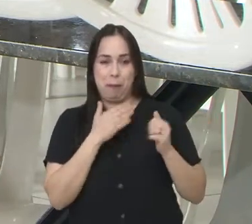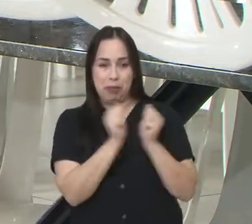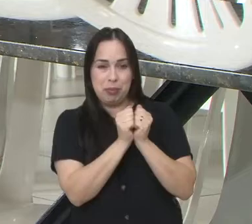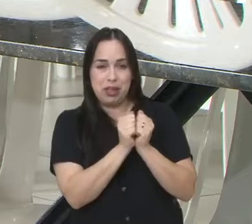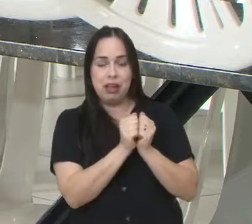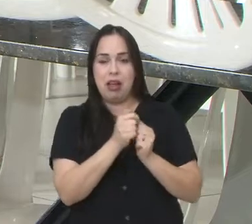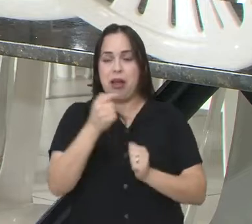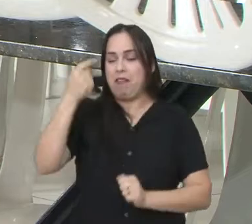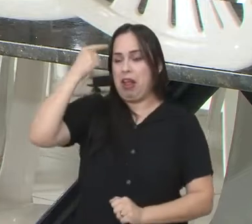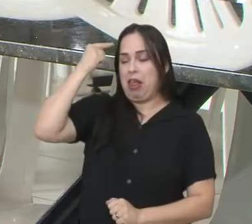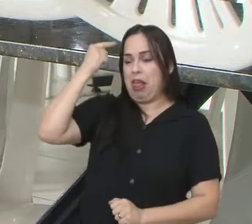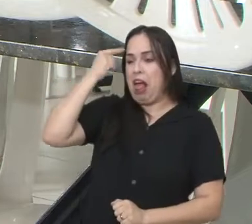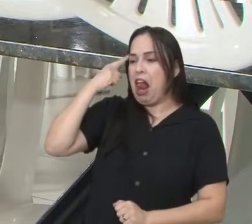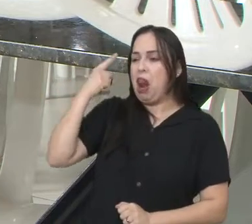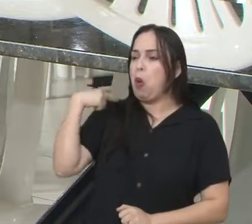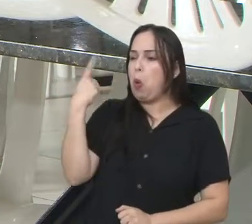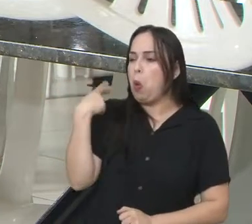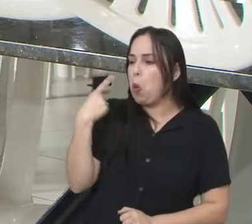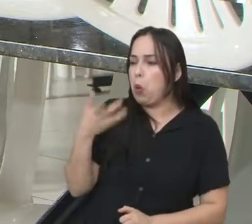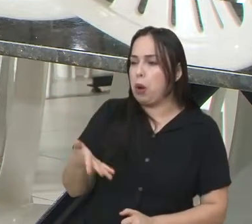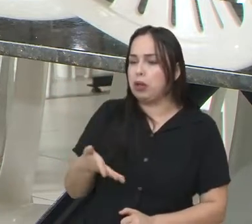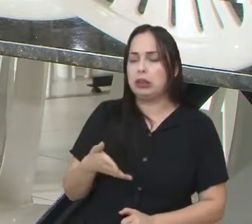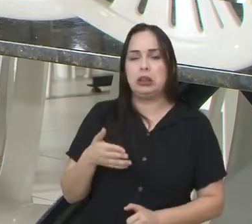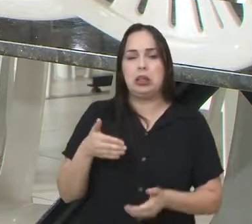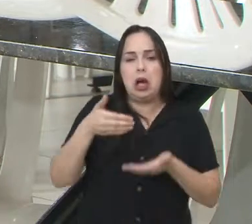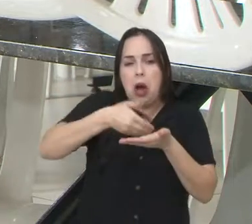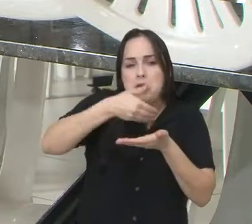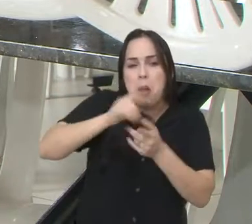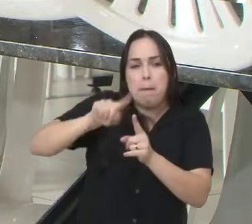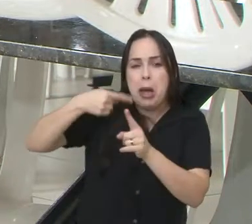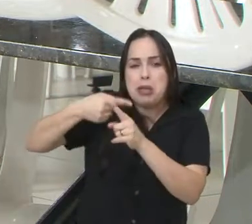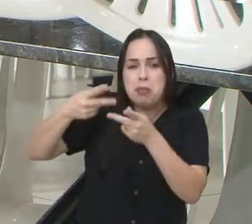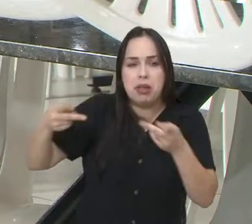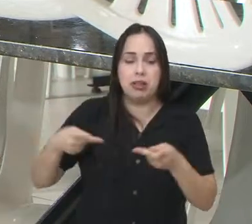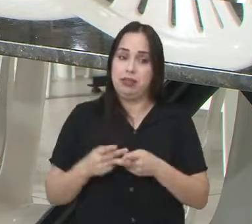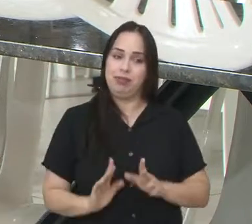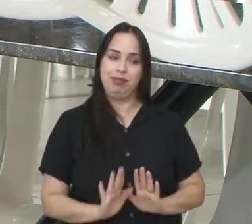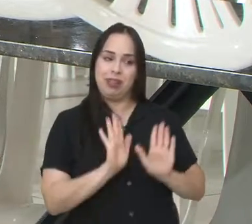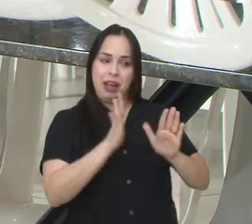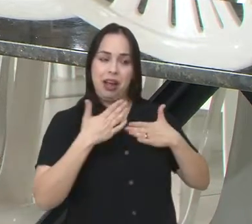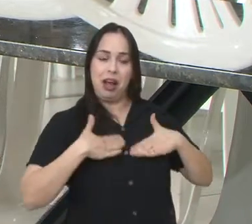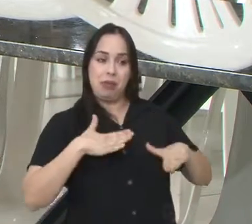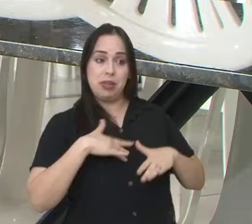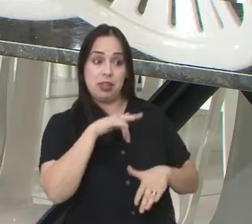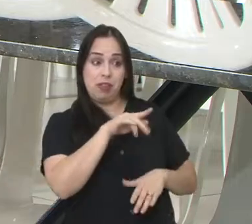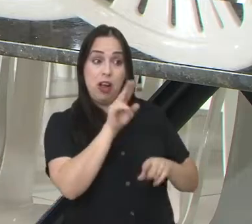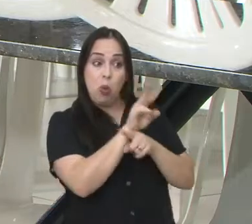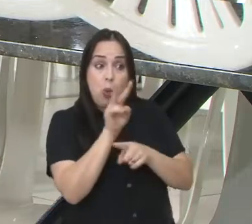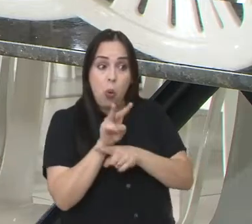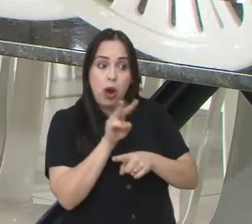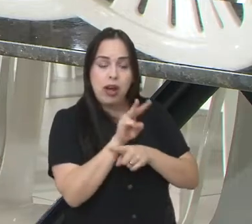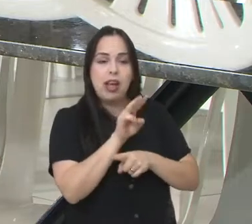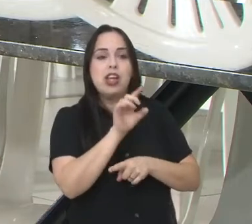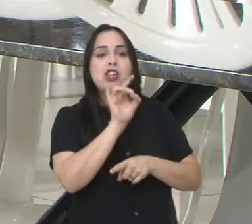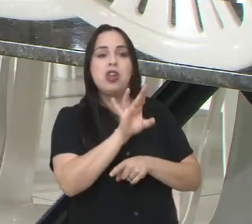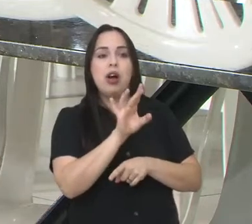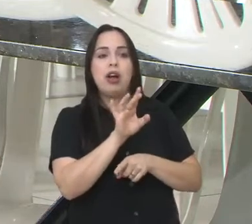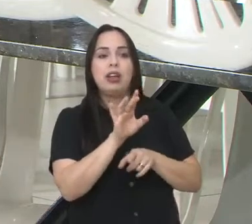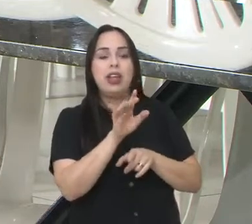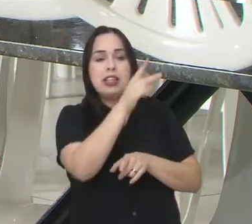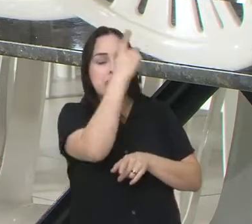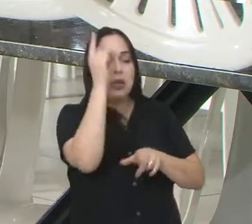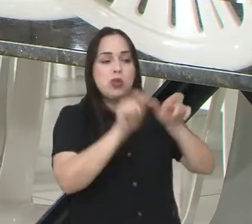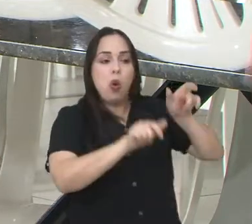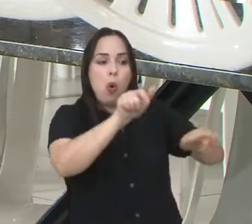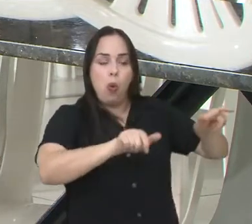você pôr caldinho, não sei o que e tal. E aí eu brinquei com ela na época, eu falei assim, vamos fazer o seguinte, você vai cuidar só da porta para dentro. Da